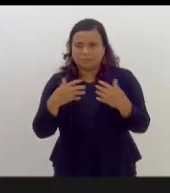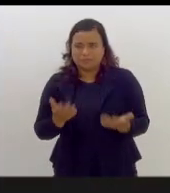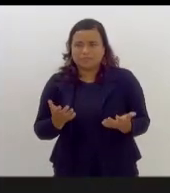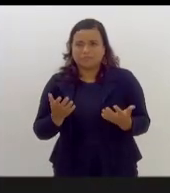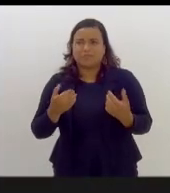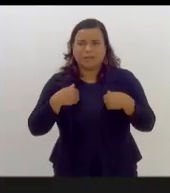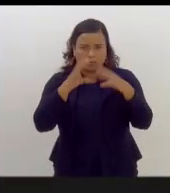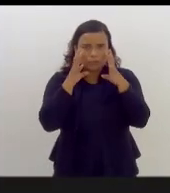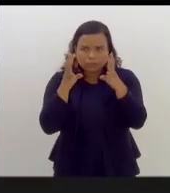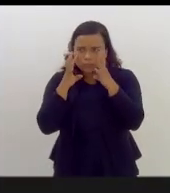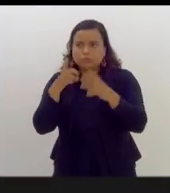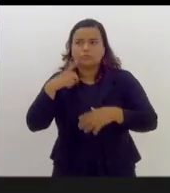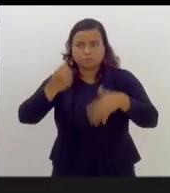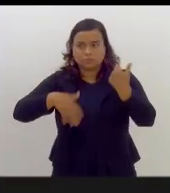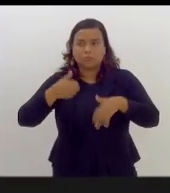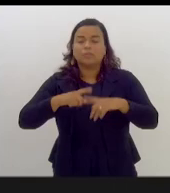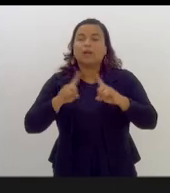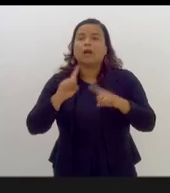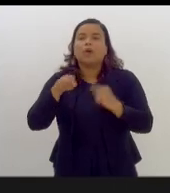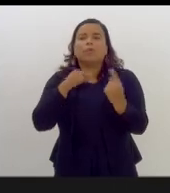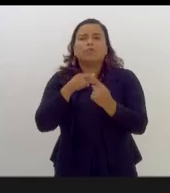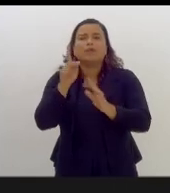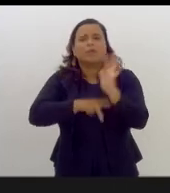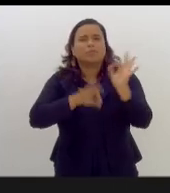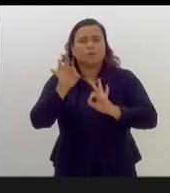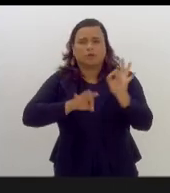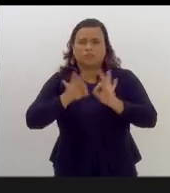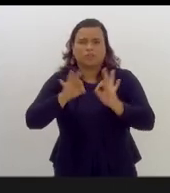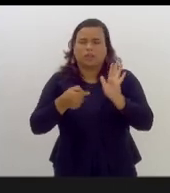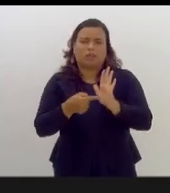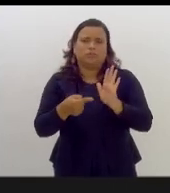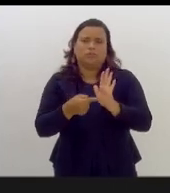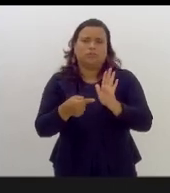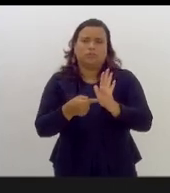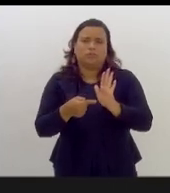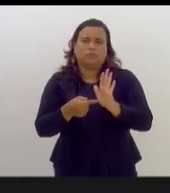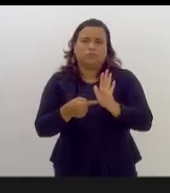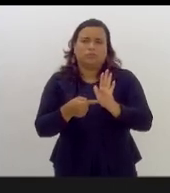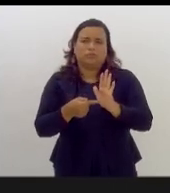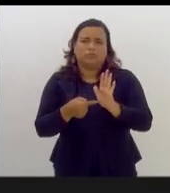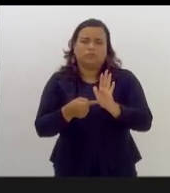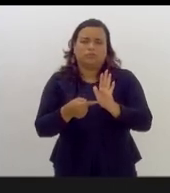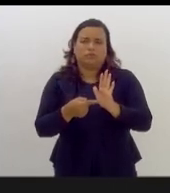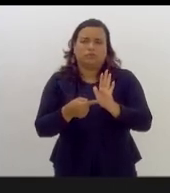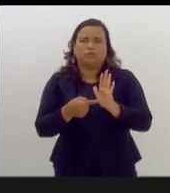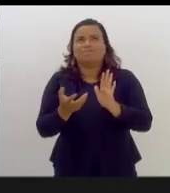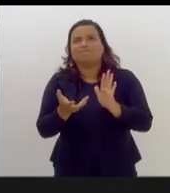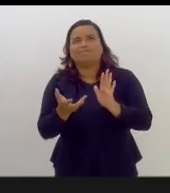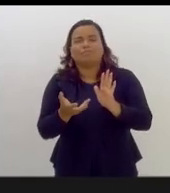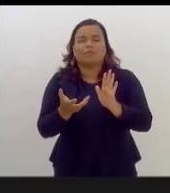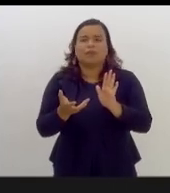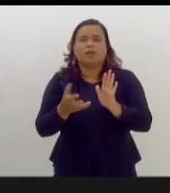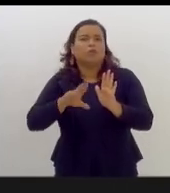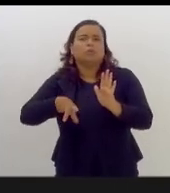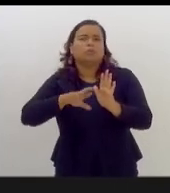em nenhum momento o objetivo desse projeto pelo contrário, né?